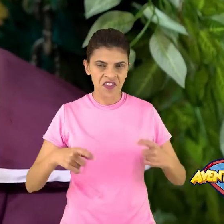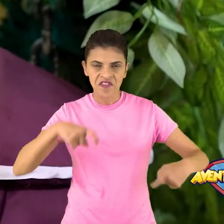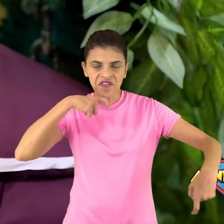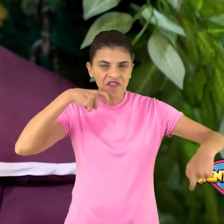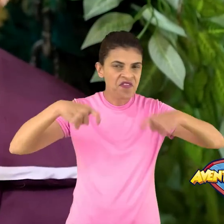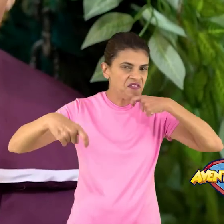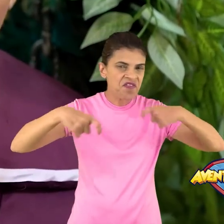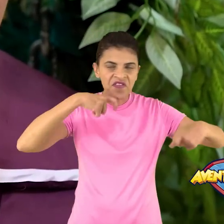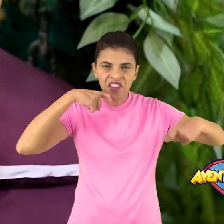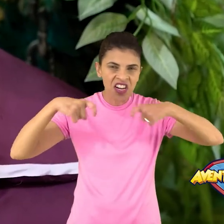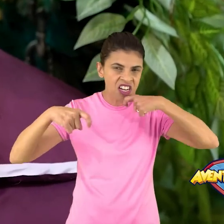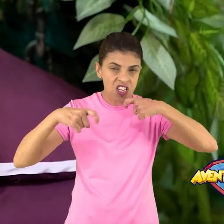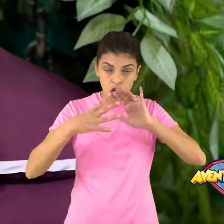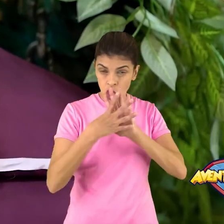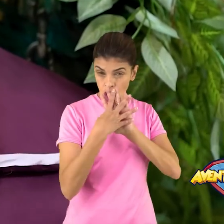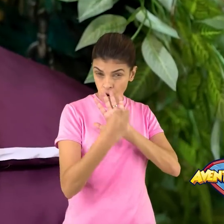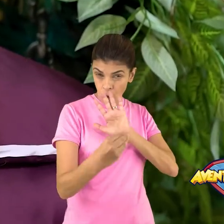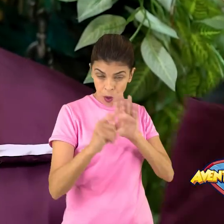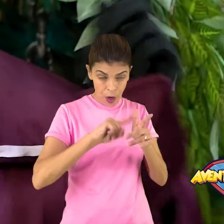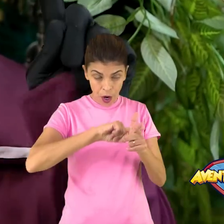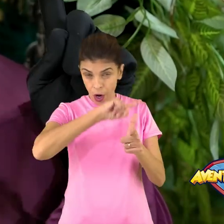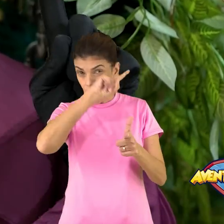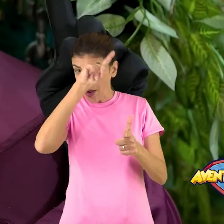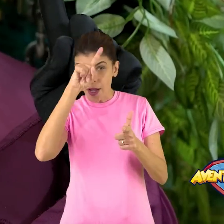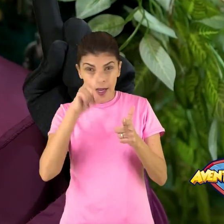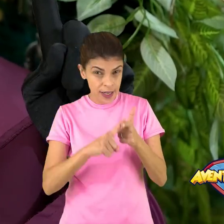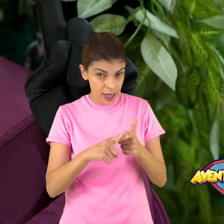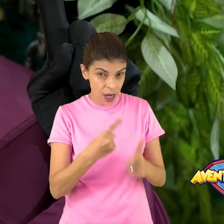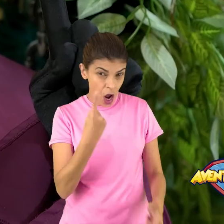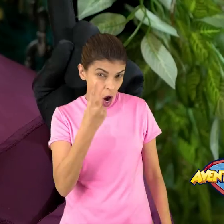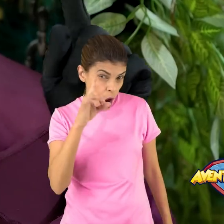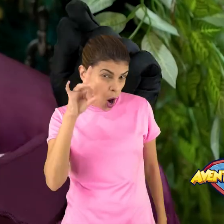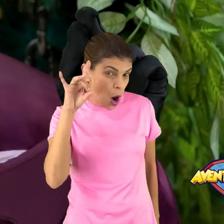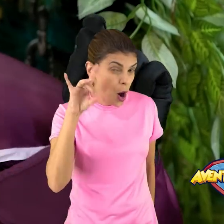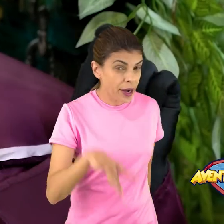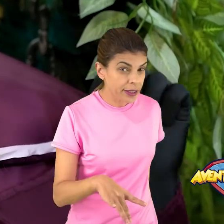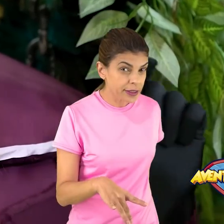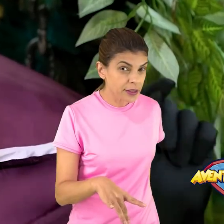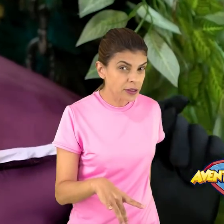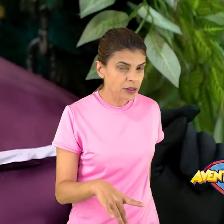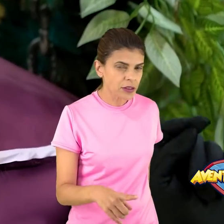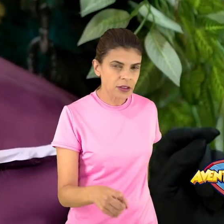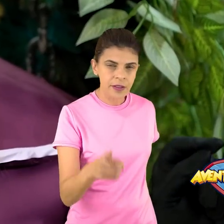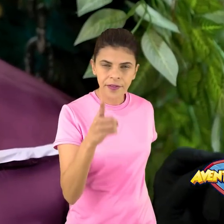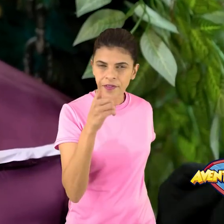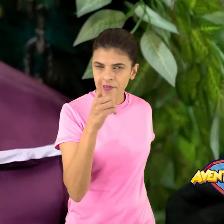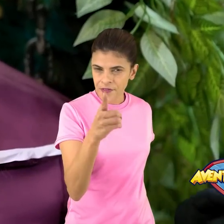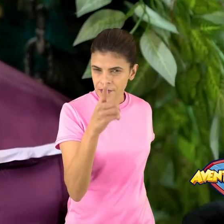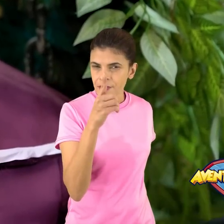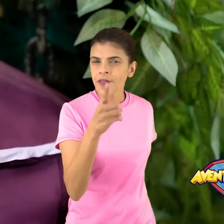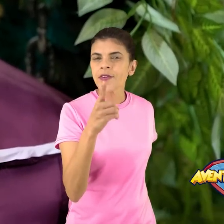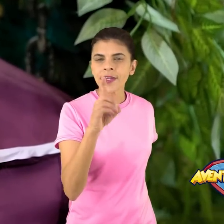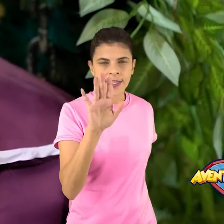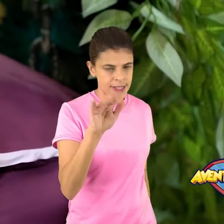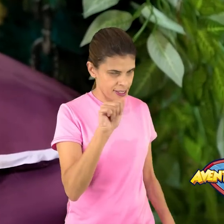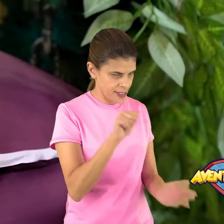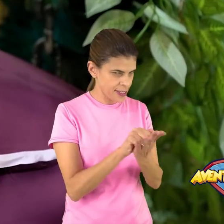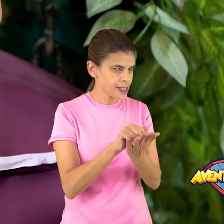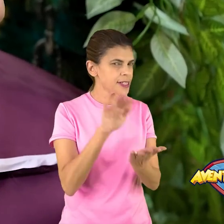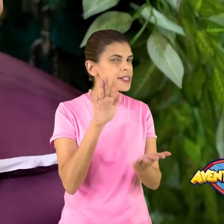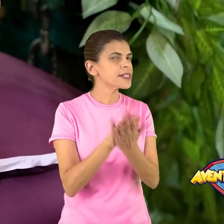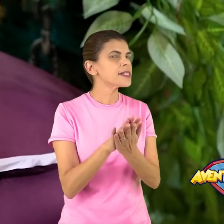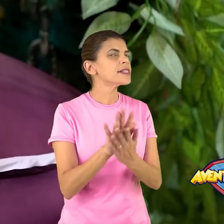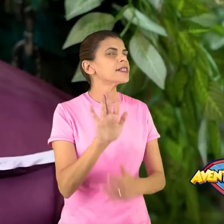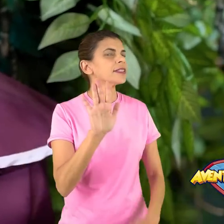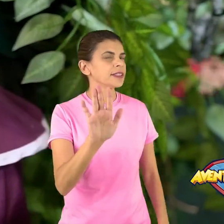Vampi, se você me imitar mais uma vez, você vai se ver